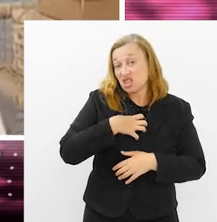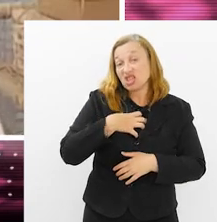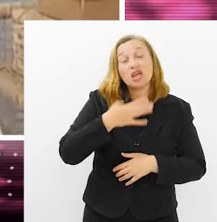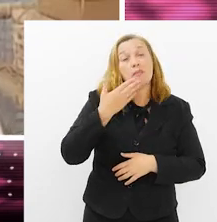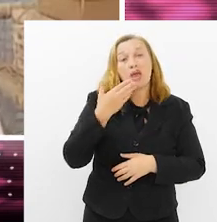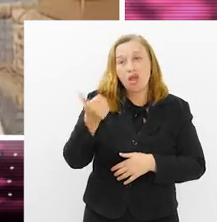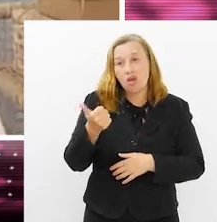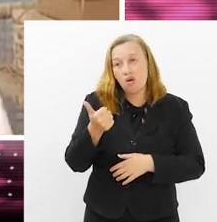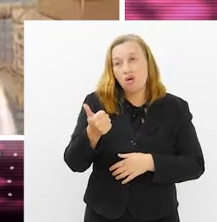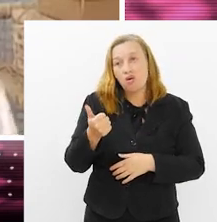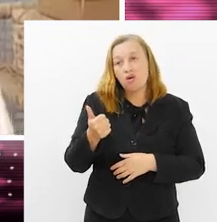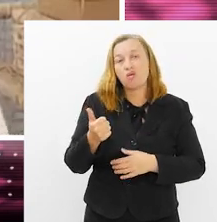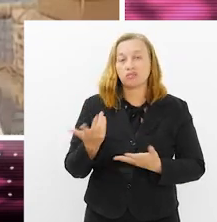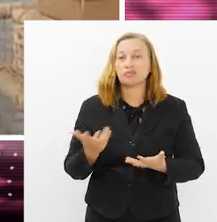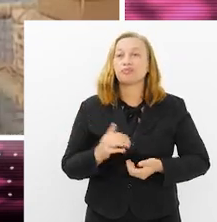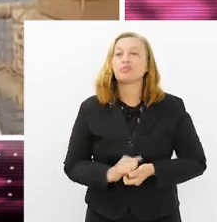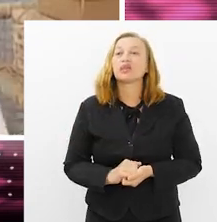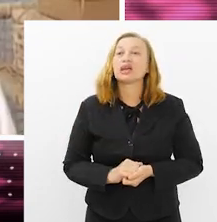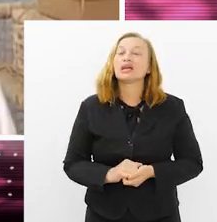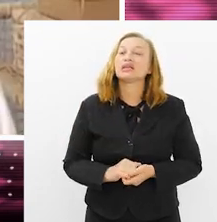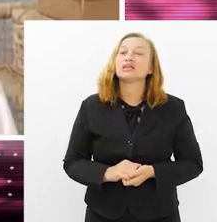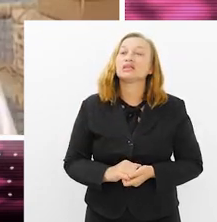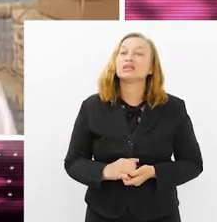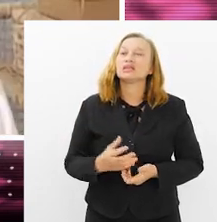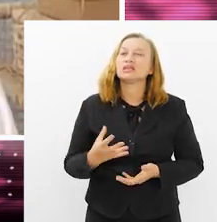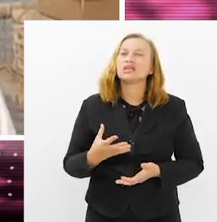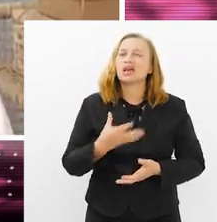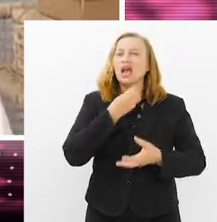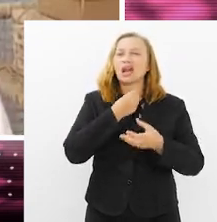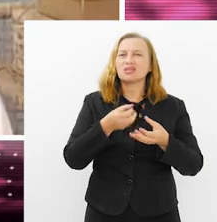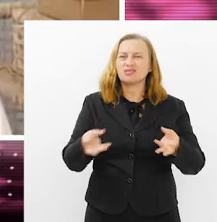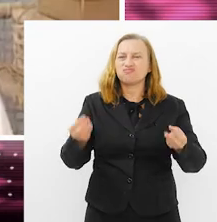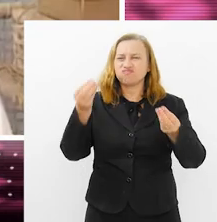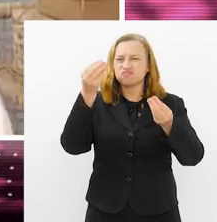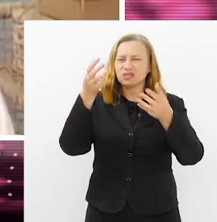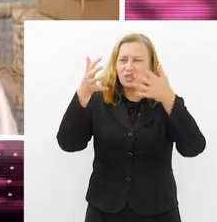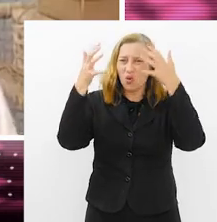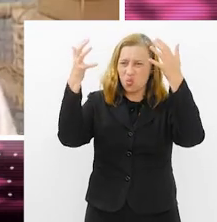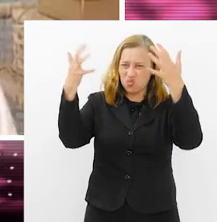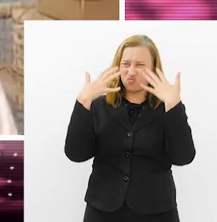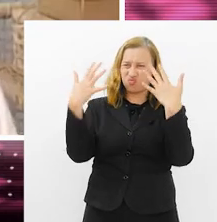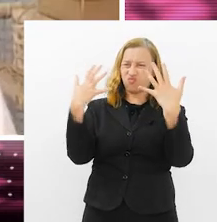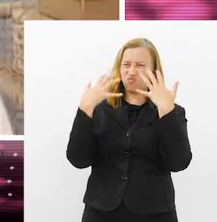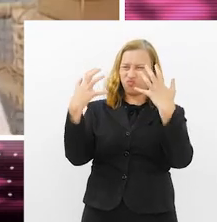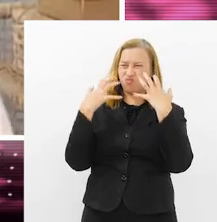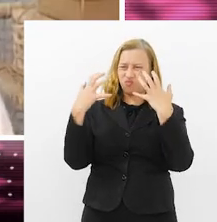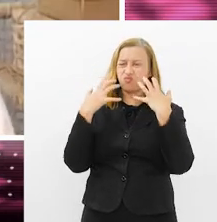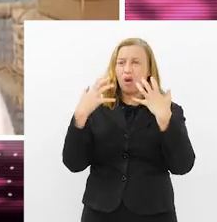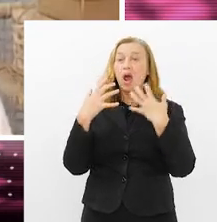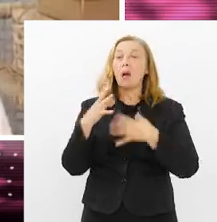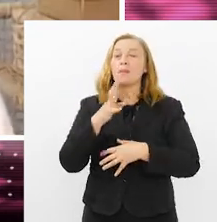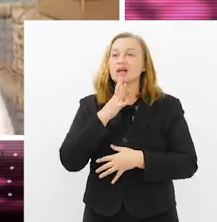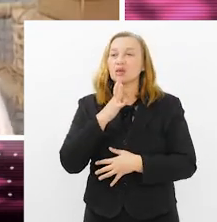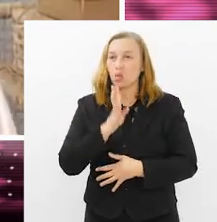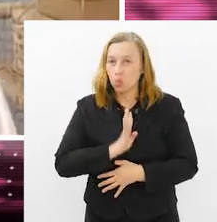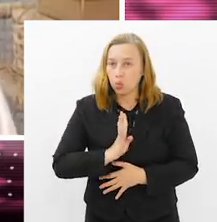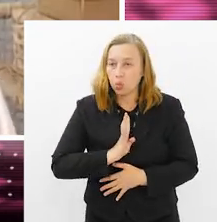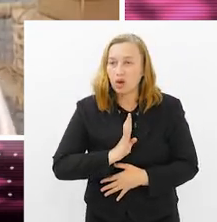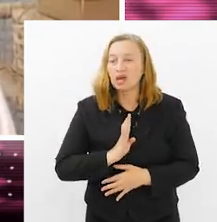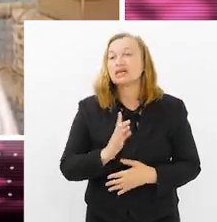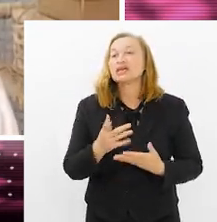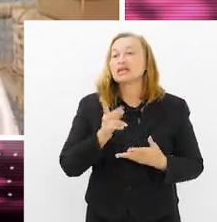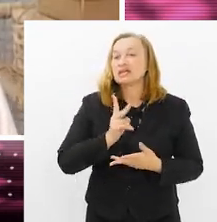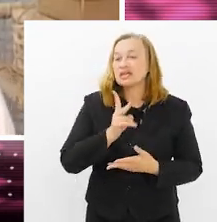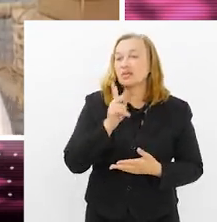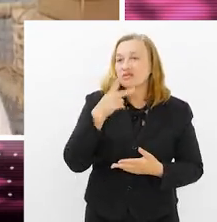vá em alguma, né, que você achar, se sentir bem e tal. Então, de calar essas vozes externas, essa pressão, procurar se